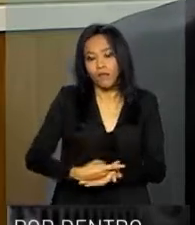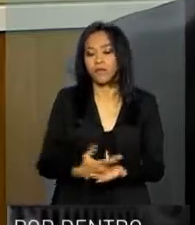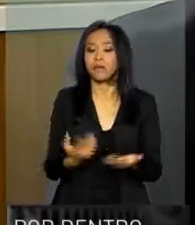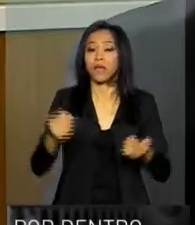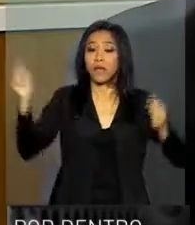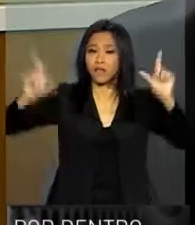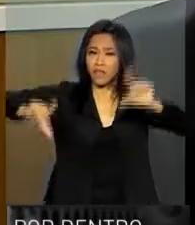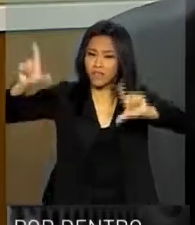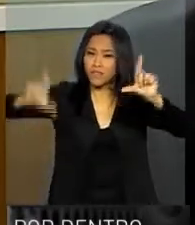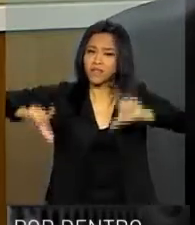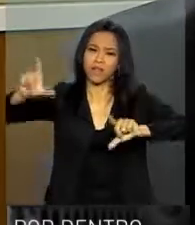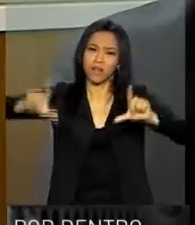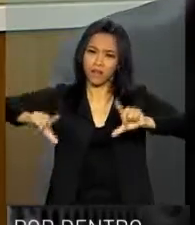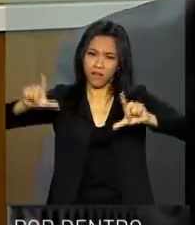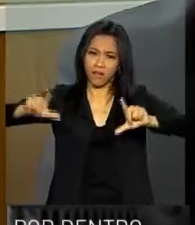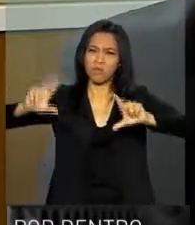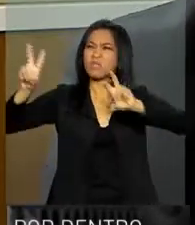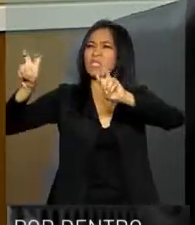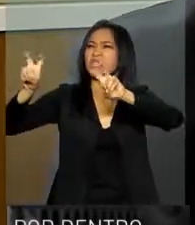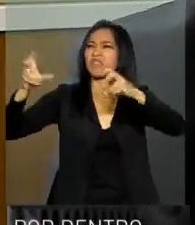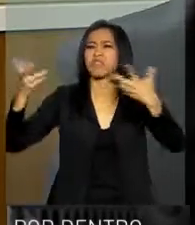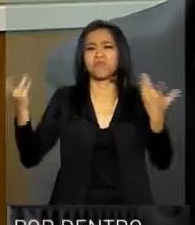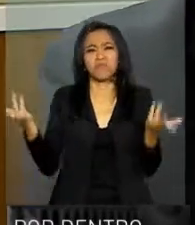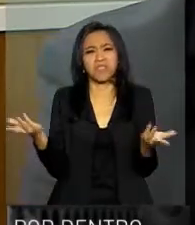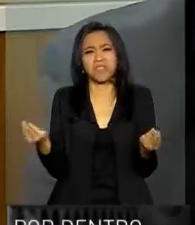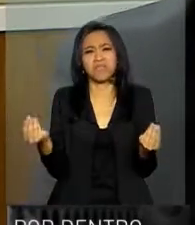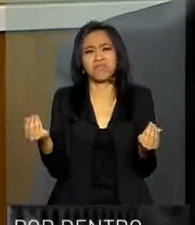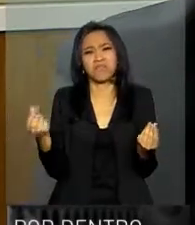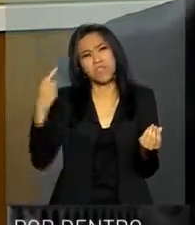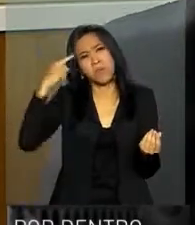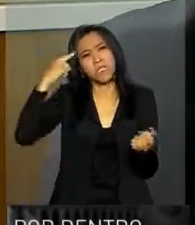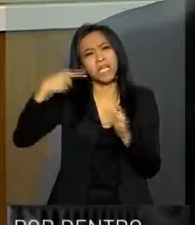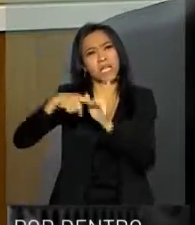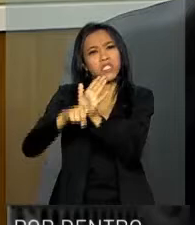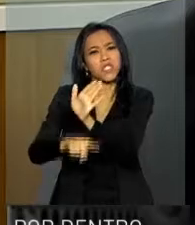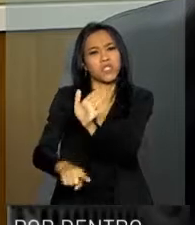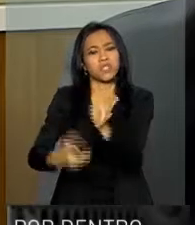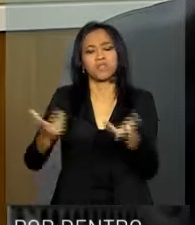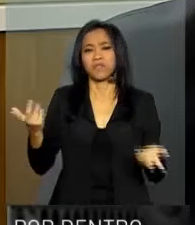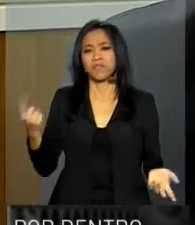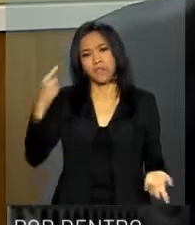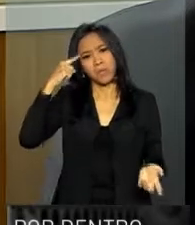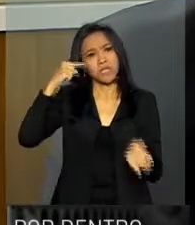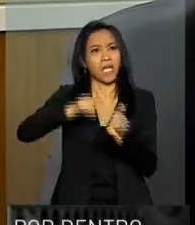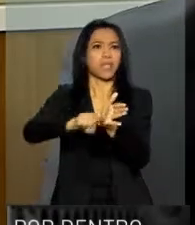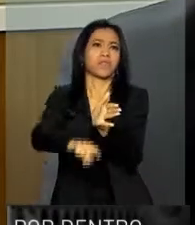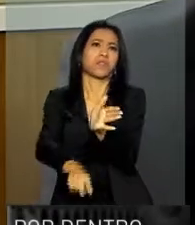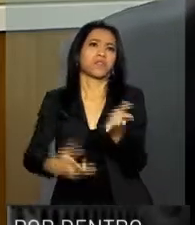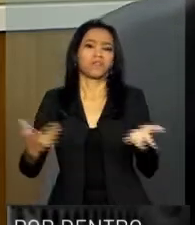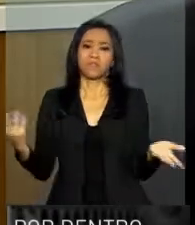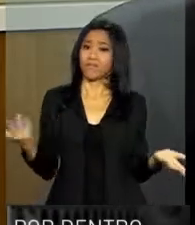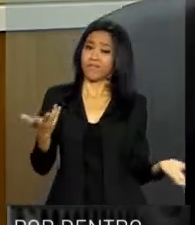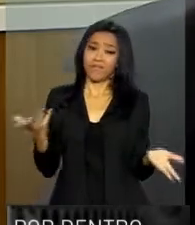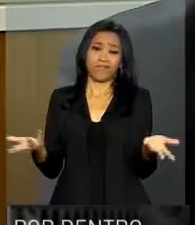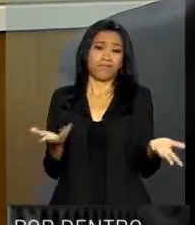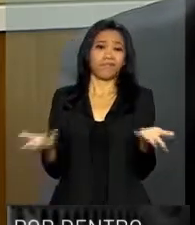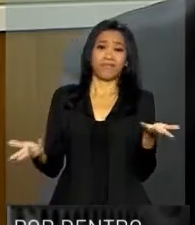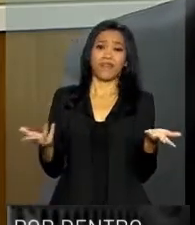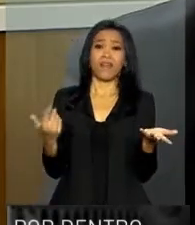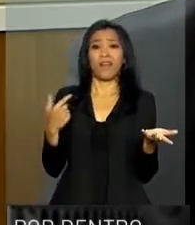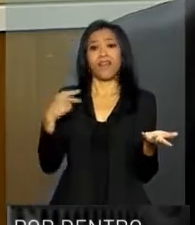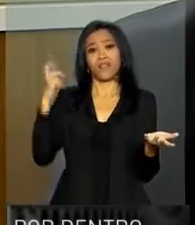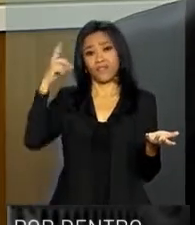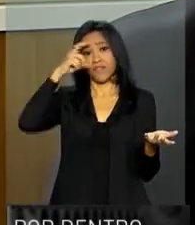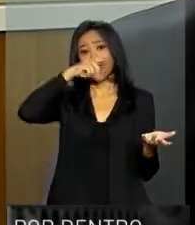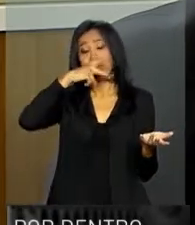com toda a franqueza os assuntos é muito negativos para baixo e nós até temos uma certa distância do resto